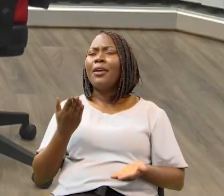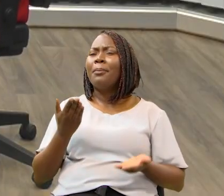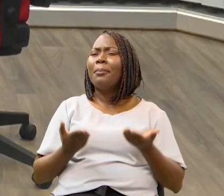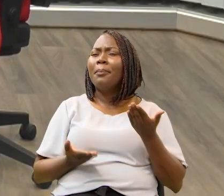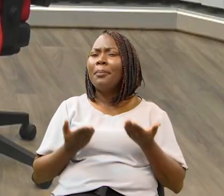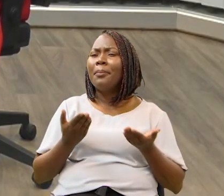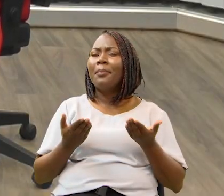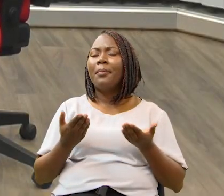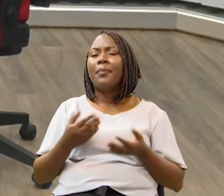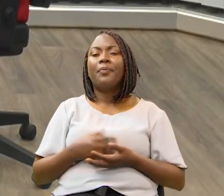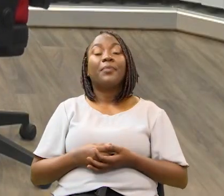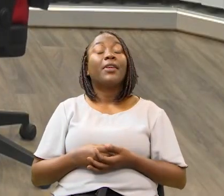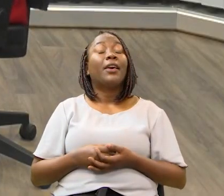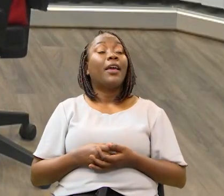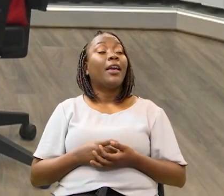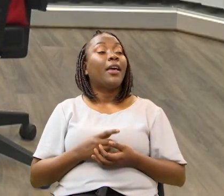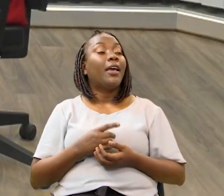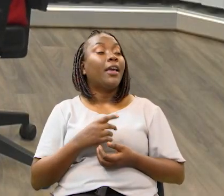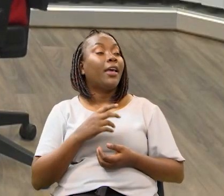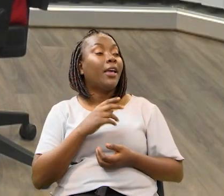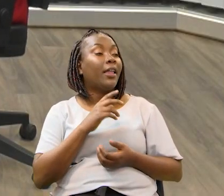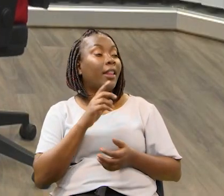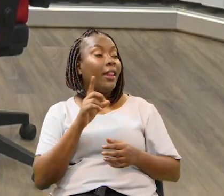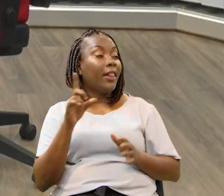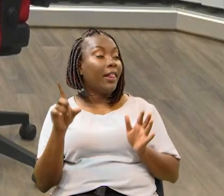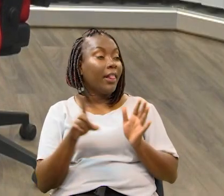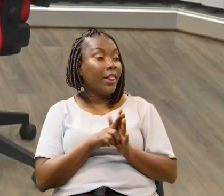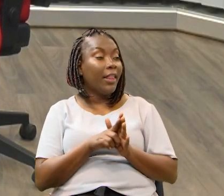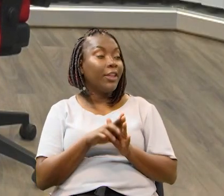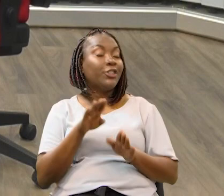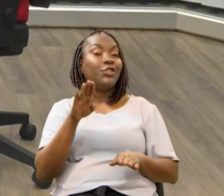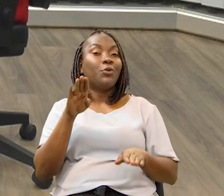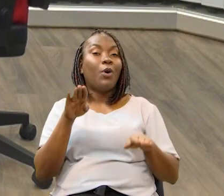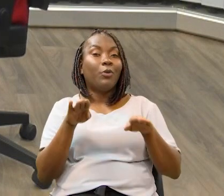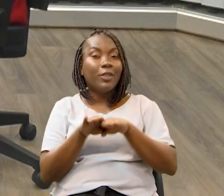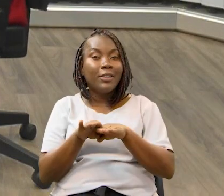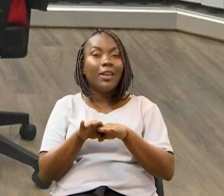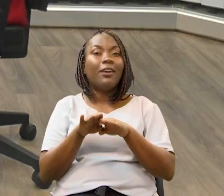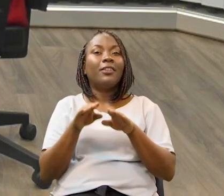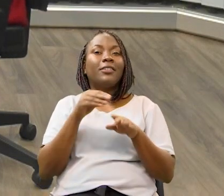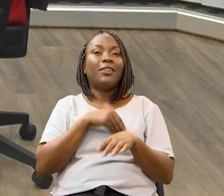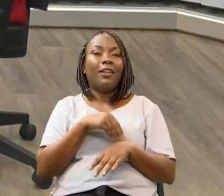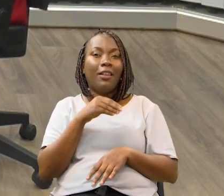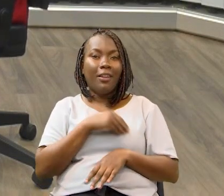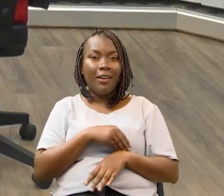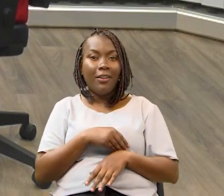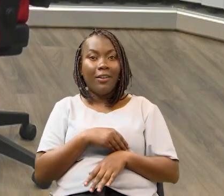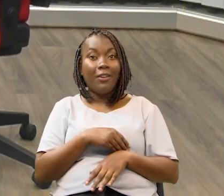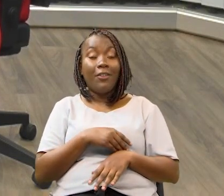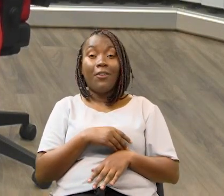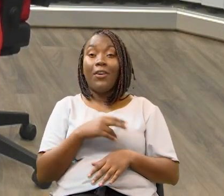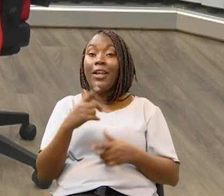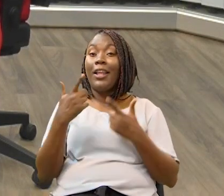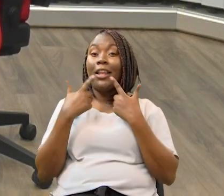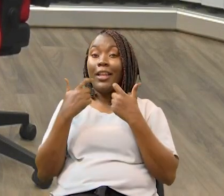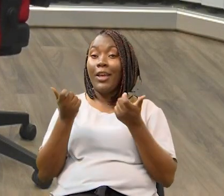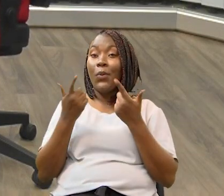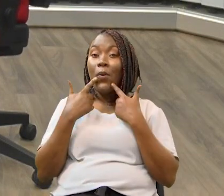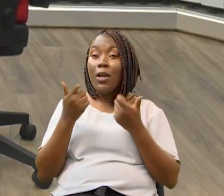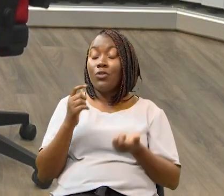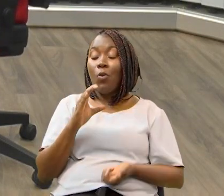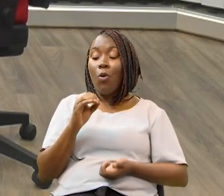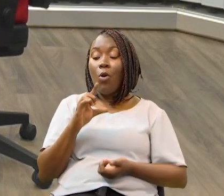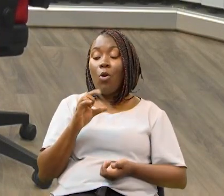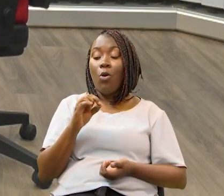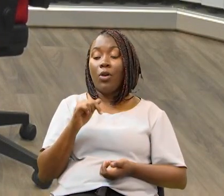Equiparação? Como que... Ela qual é o nome? ficou como Lei de Igualdade Salarial. Olha, é uma linguagem coloquial,